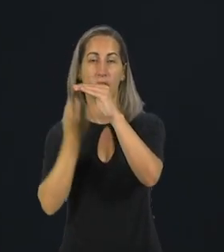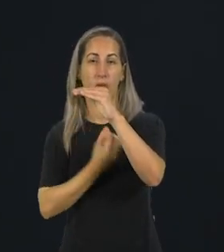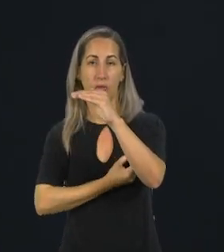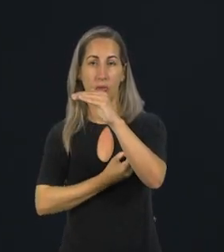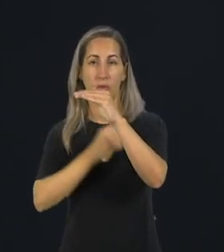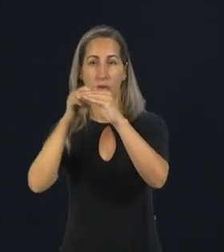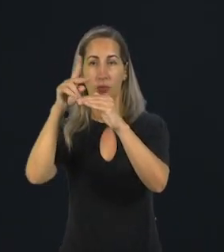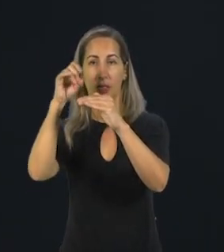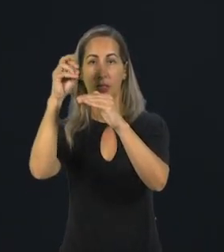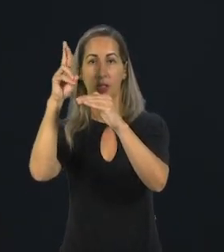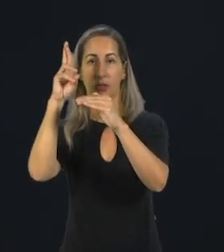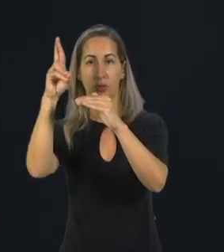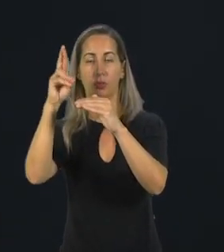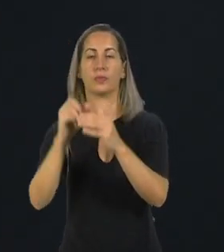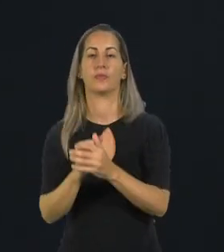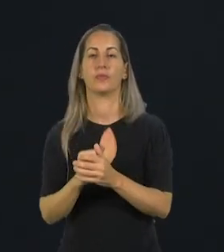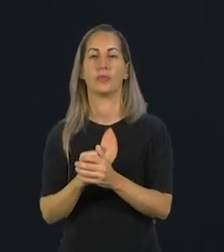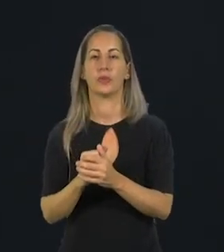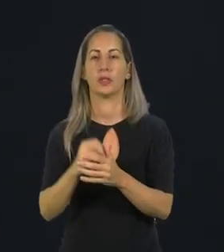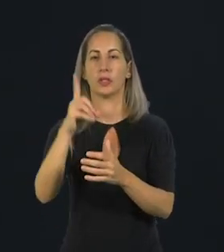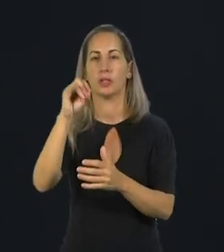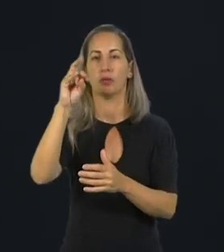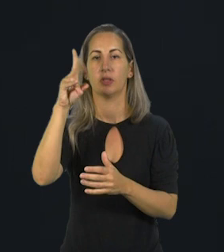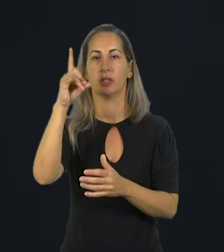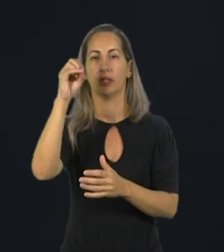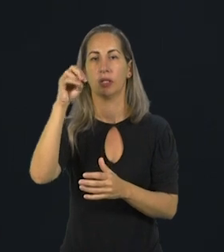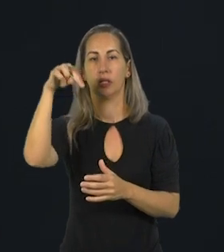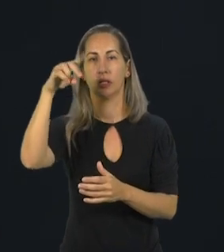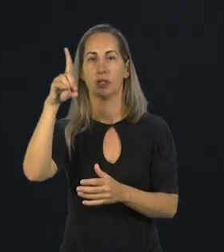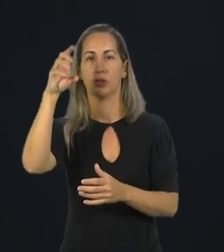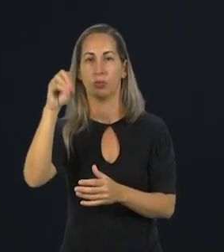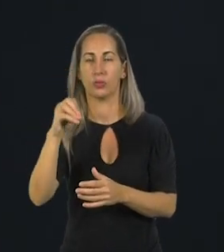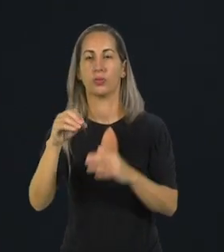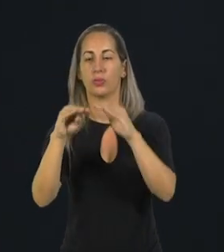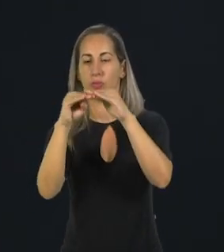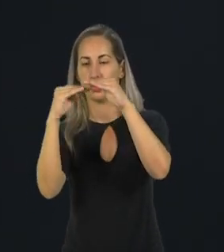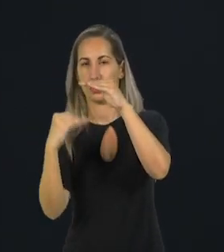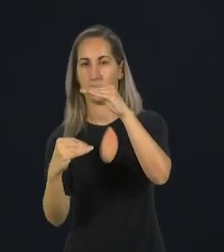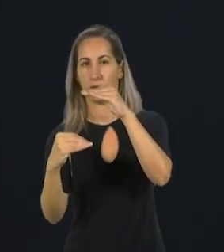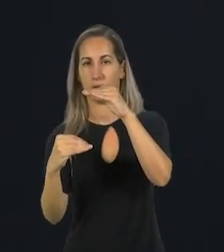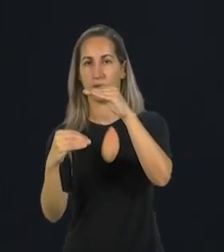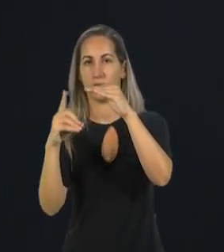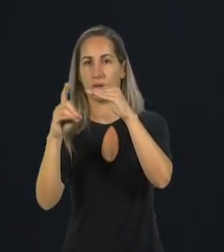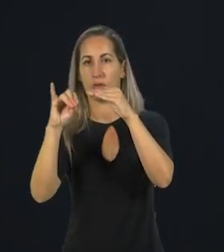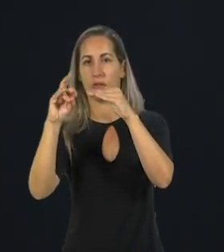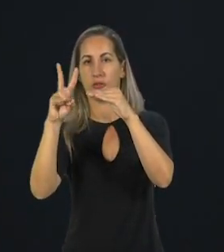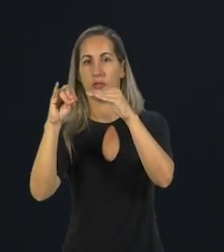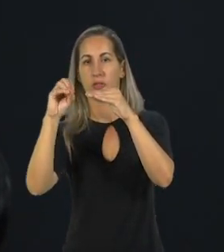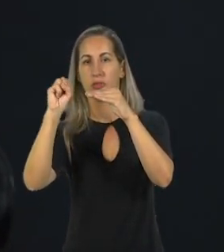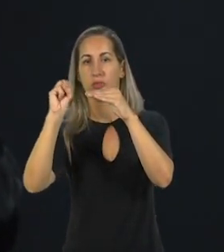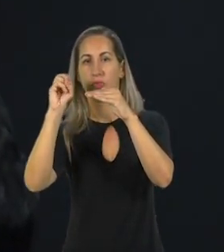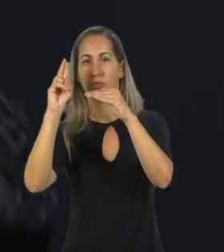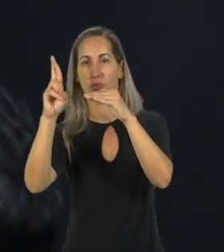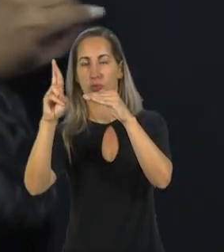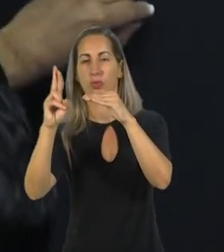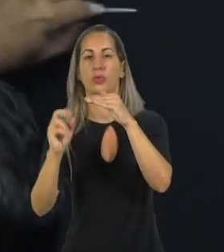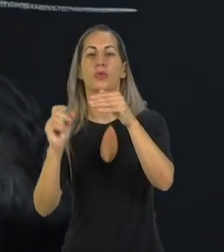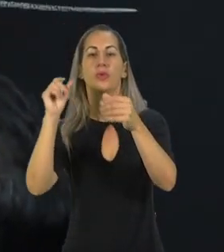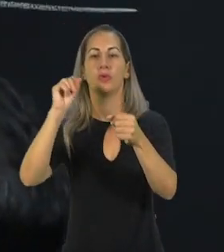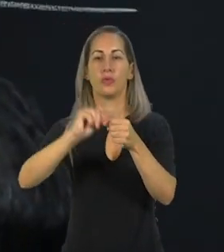numerador, equivale ao dividendo e o denominador equivale ao divisor, automaticamente você